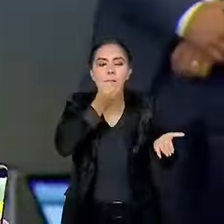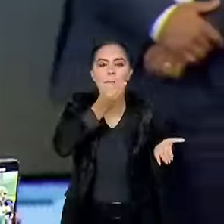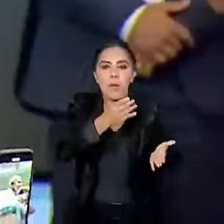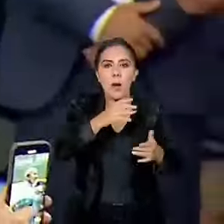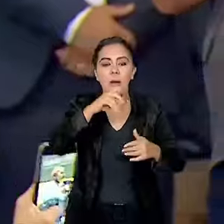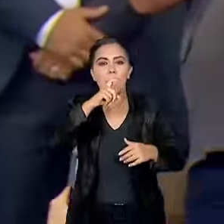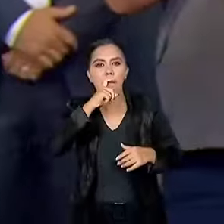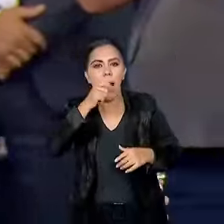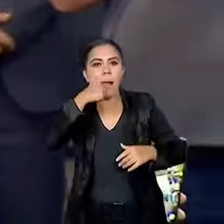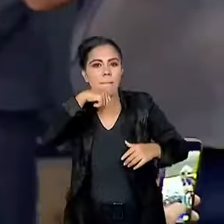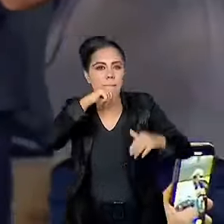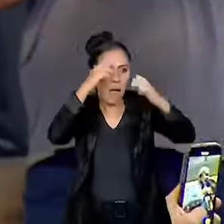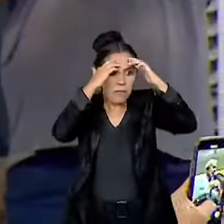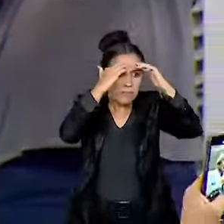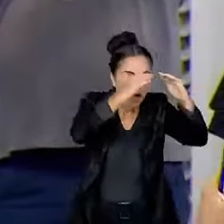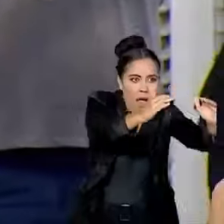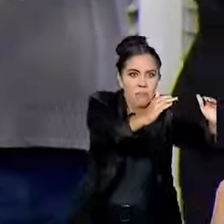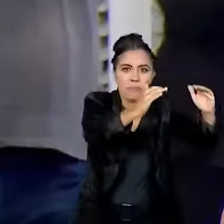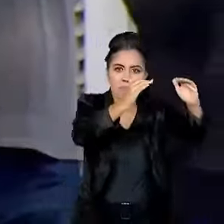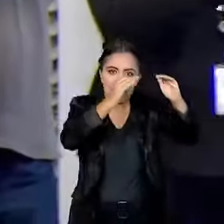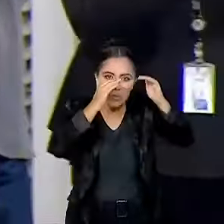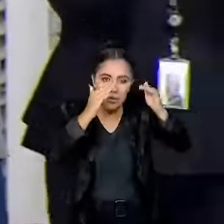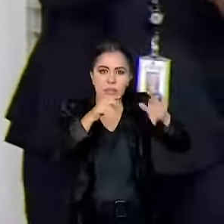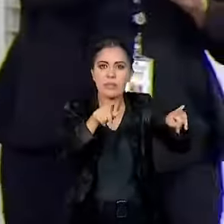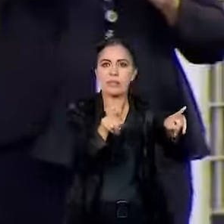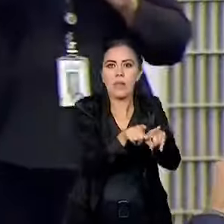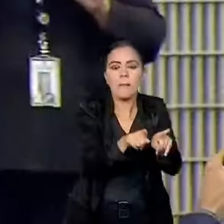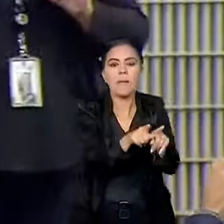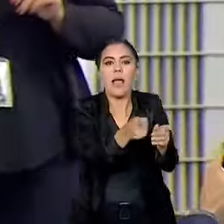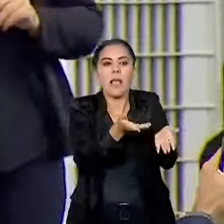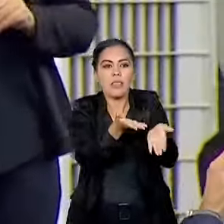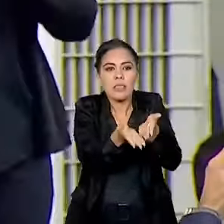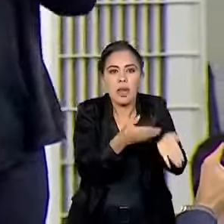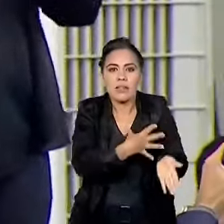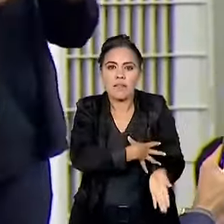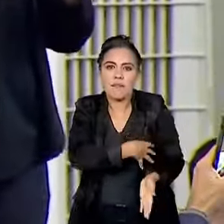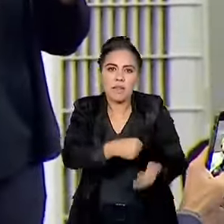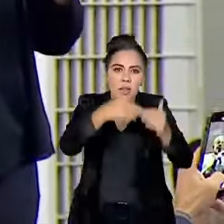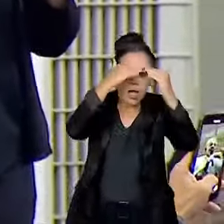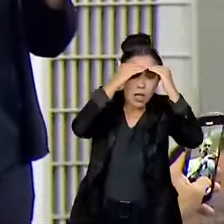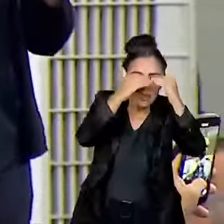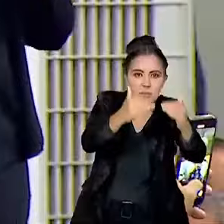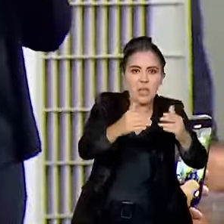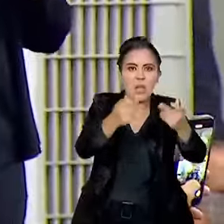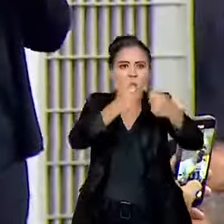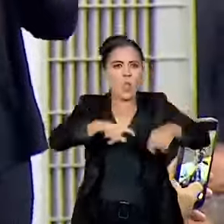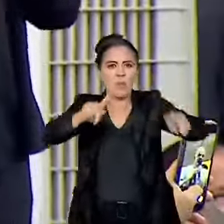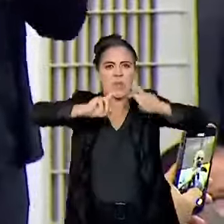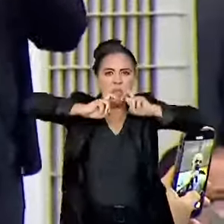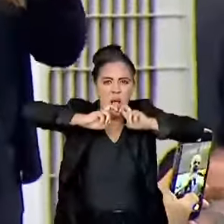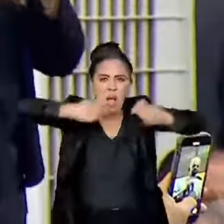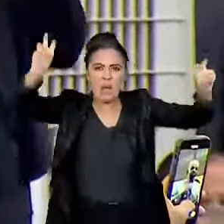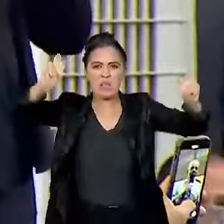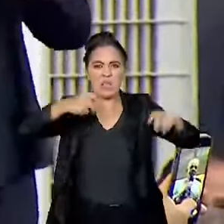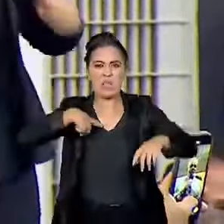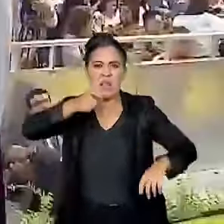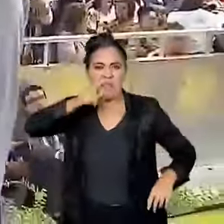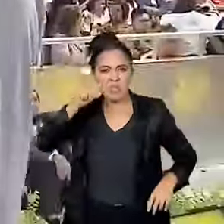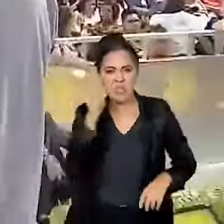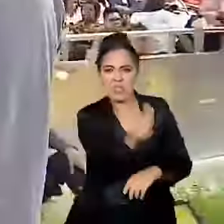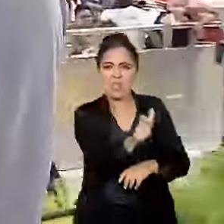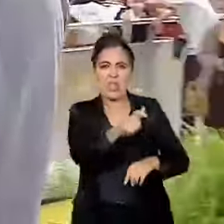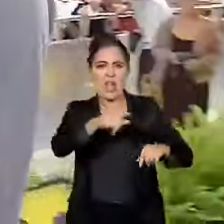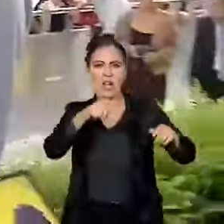respeita mãe, que mãe respeita pai, que pai e mãe tratam os filhos com respeito, sem precisar gritar, sem xingar,